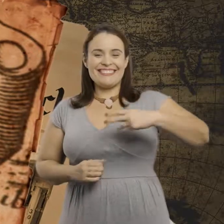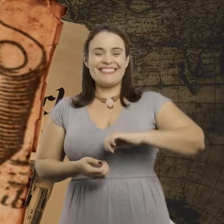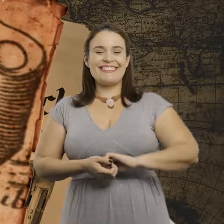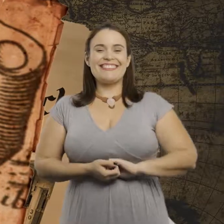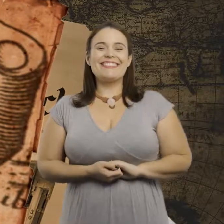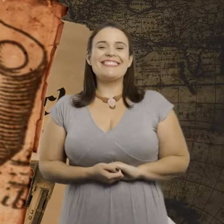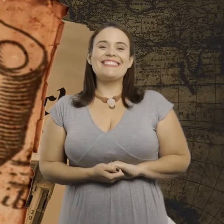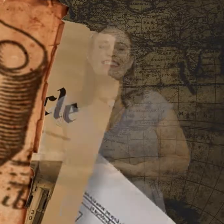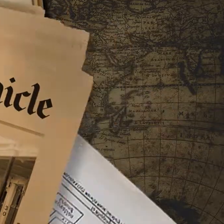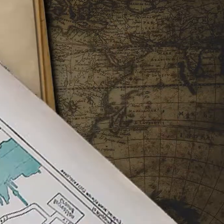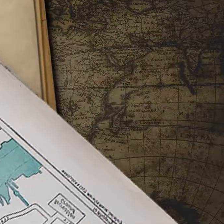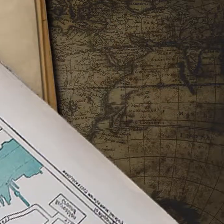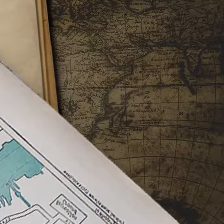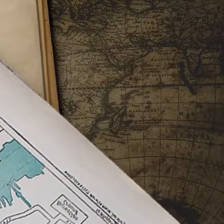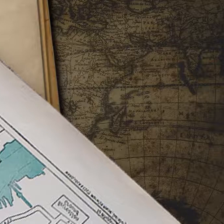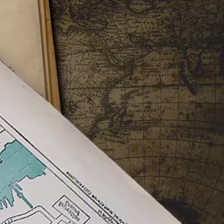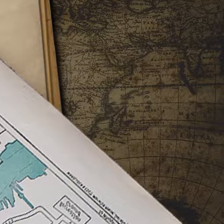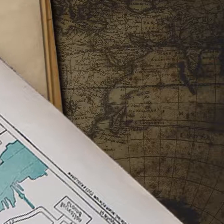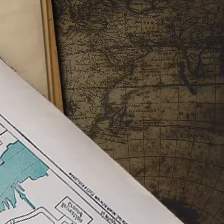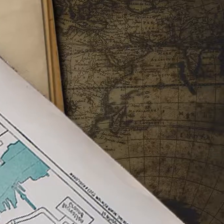Capítulo 23.